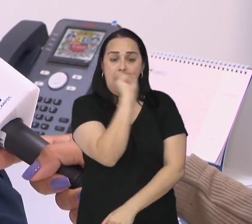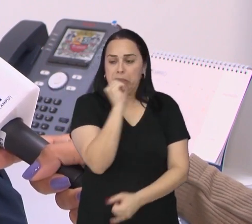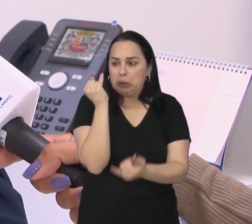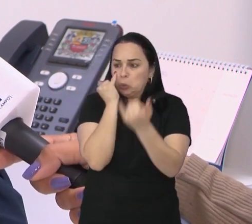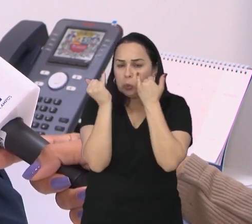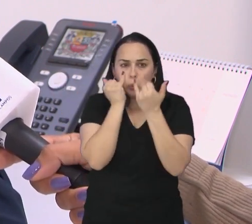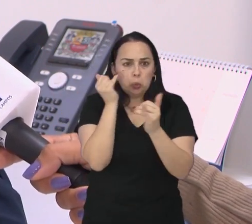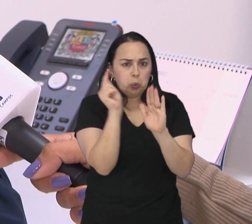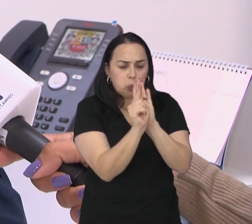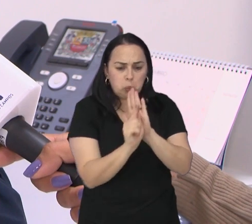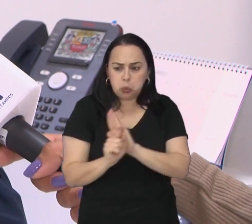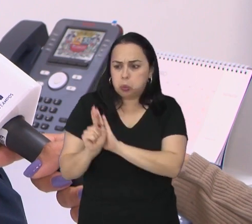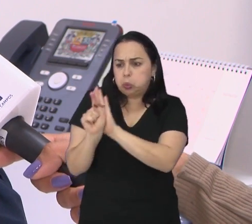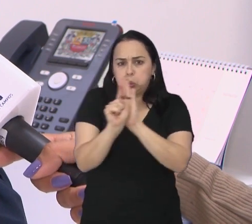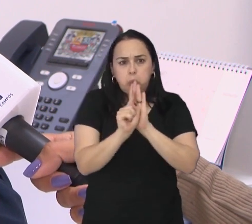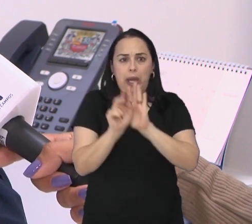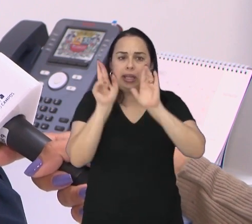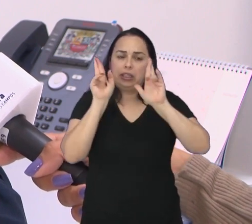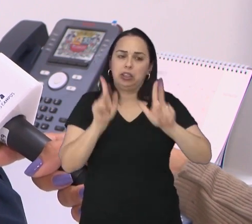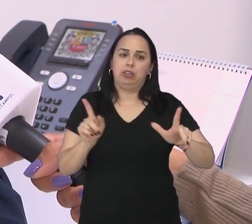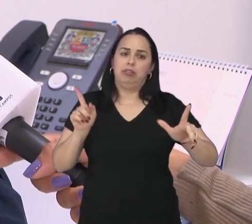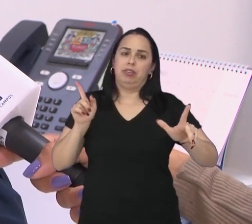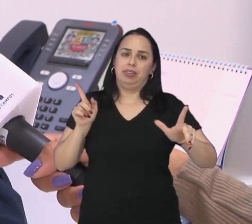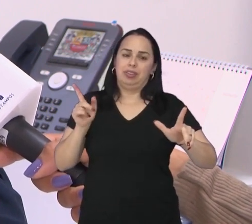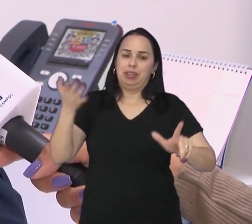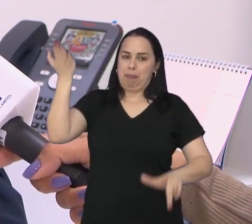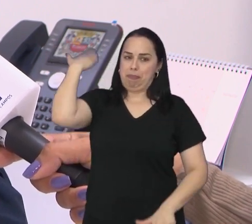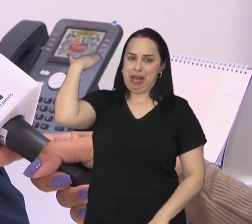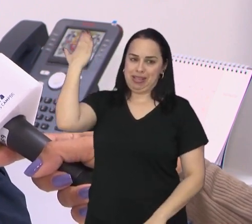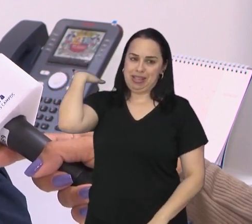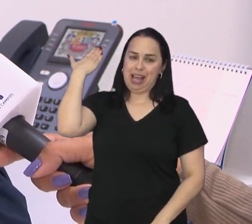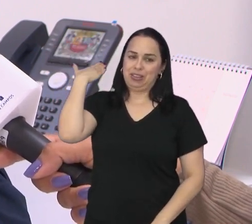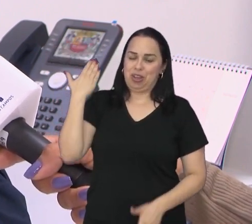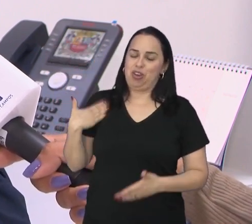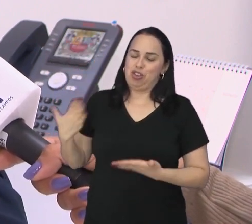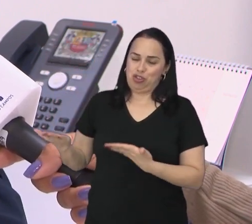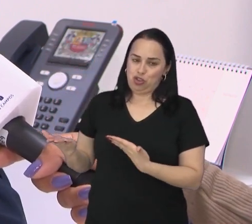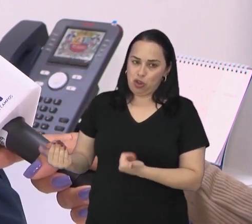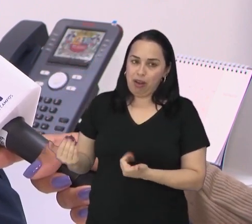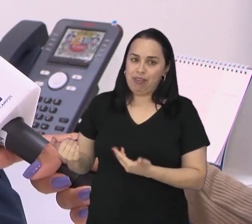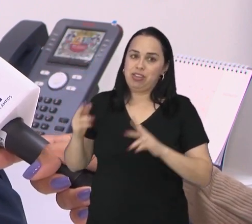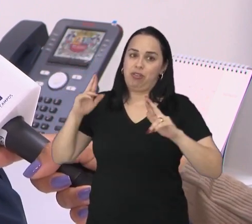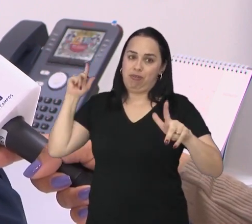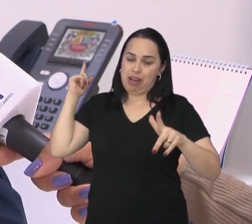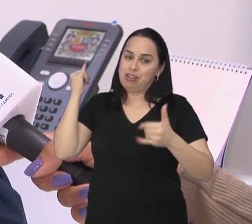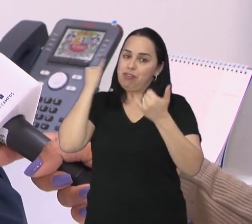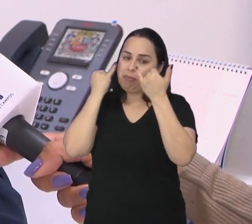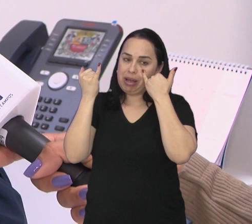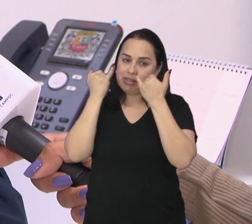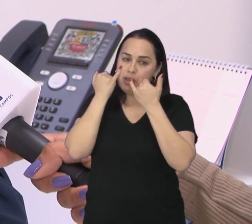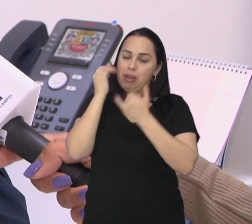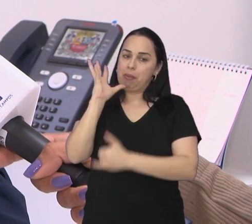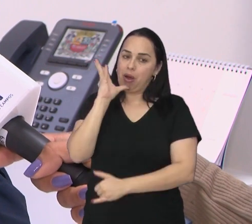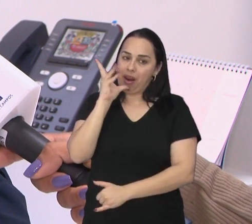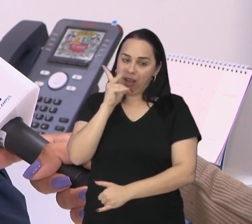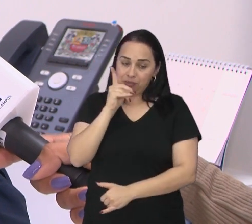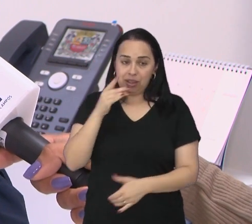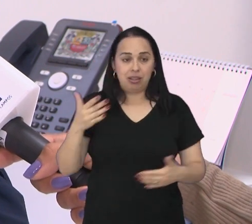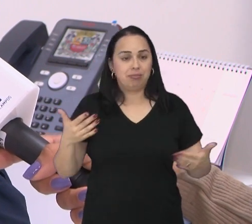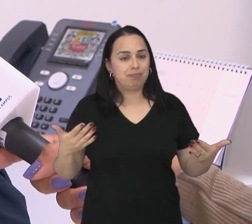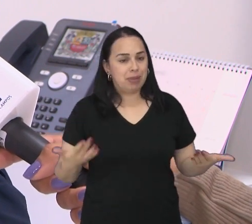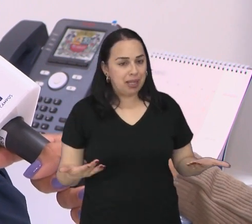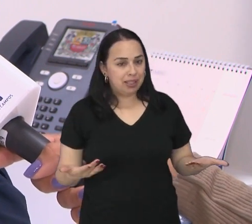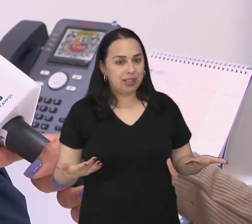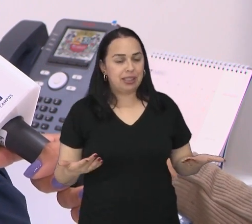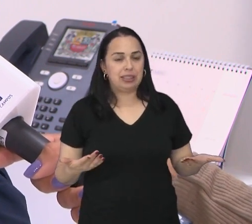que a rapidez é absurdamente diferente do que da minha época de jovem, mas também tem a contrapartida